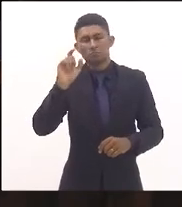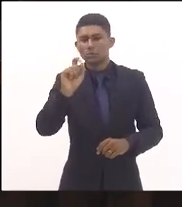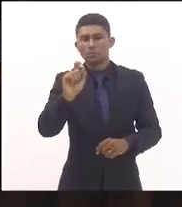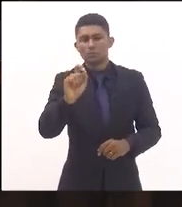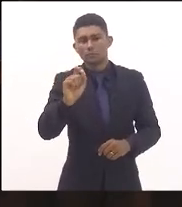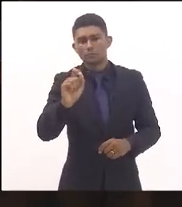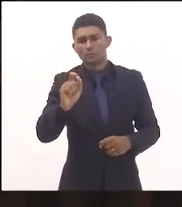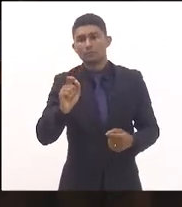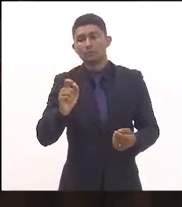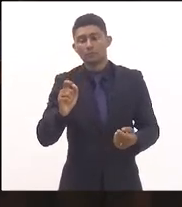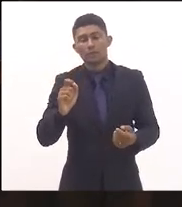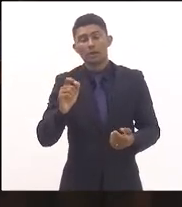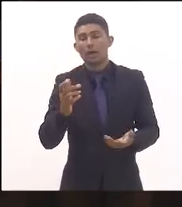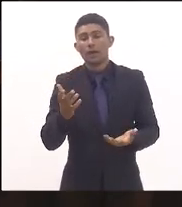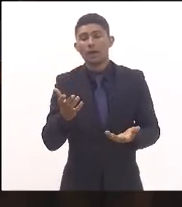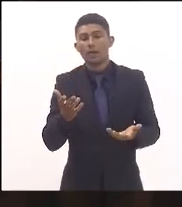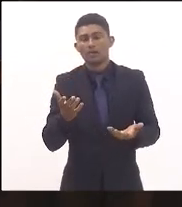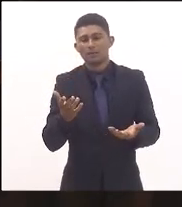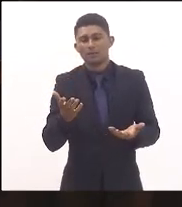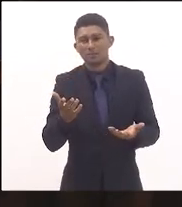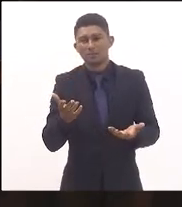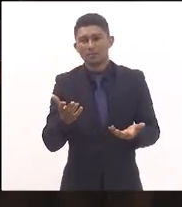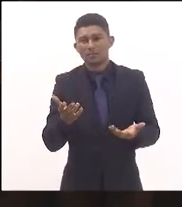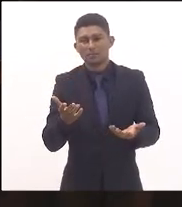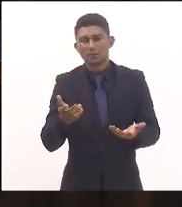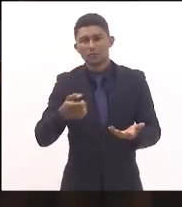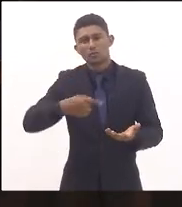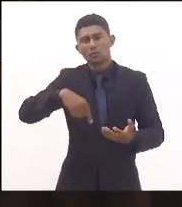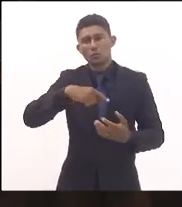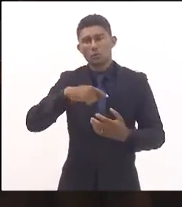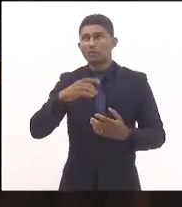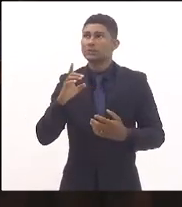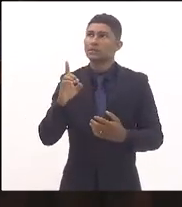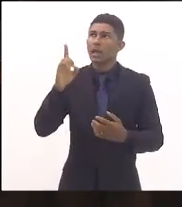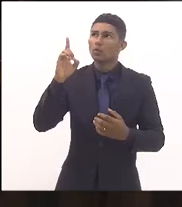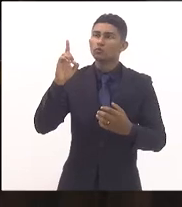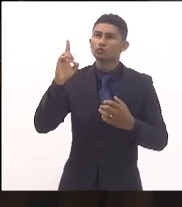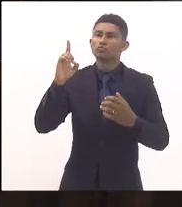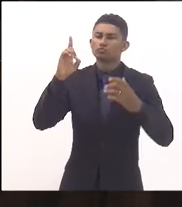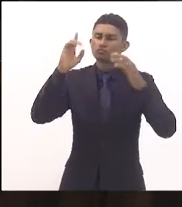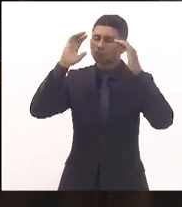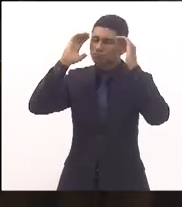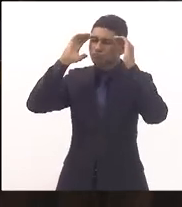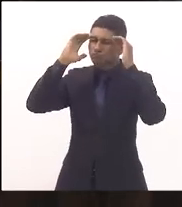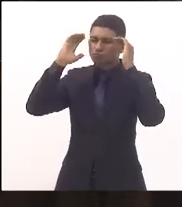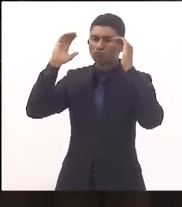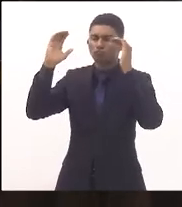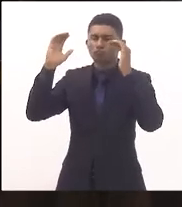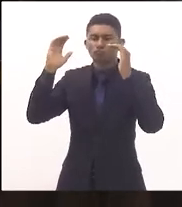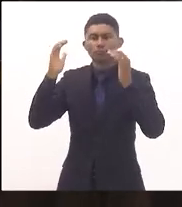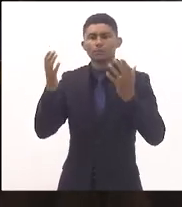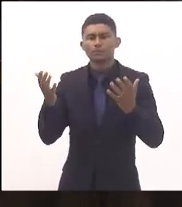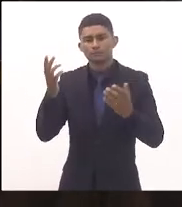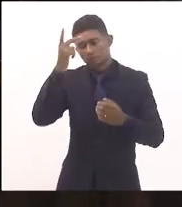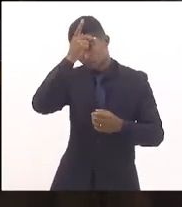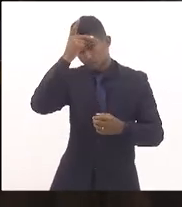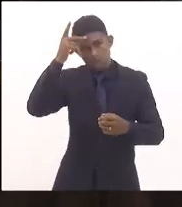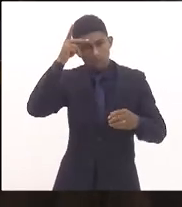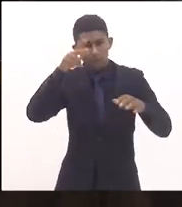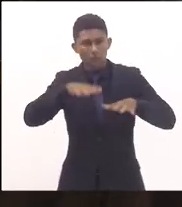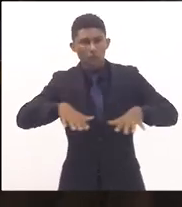é que sobretudo que sejamos temente a Deus e as pessoas precisam